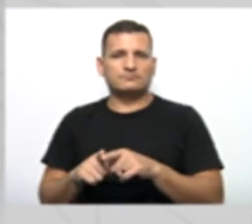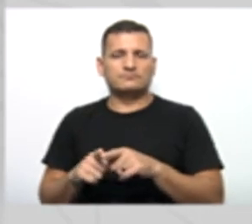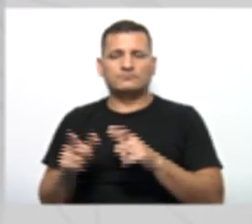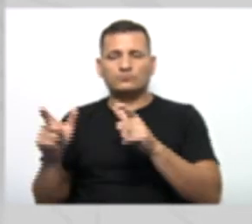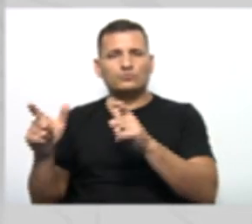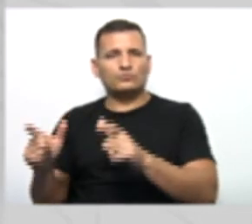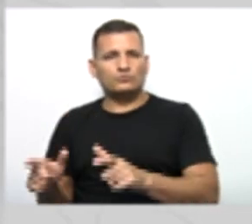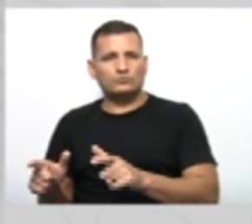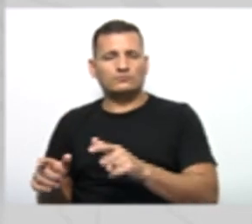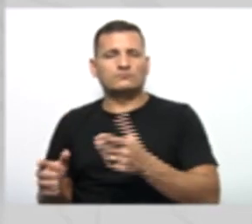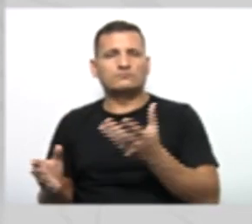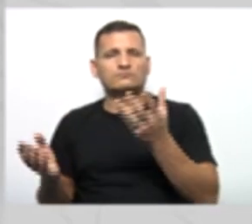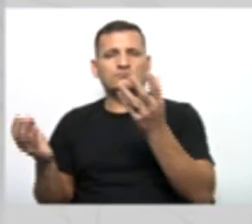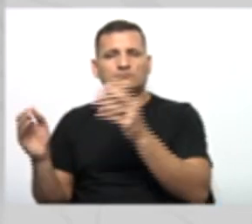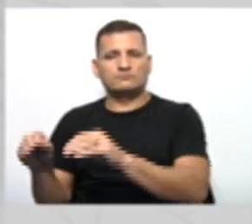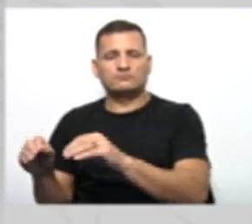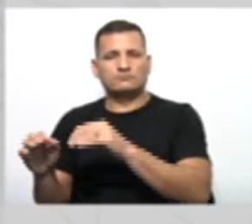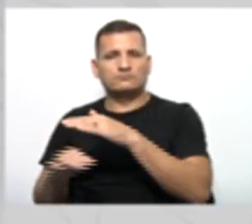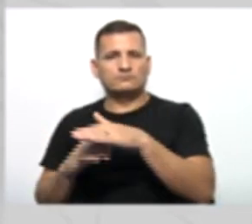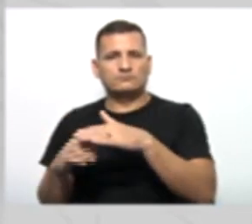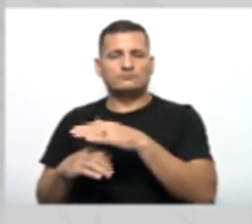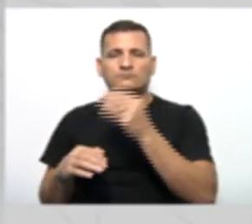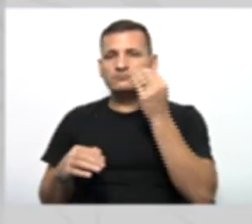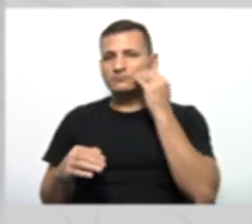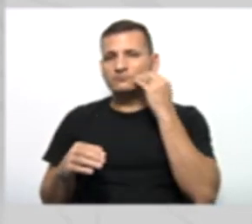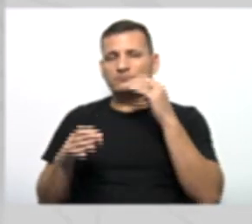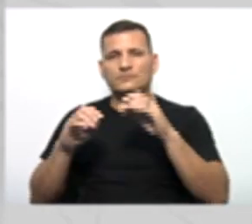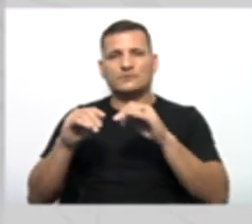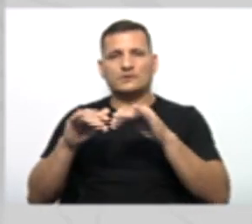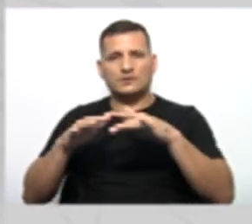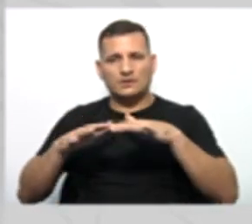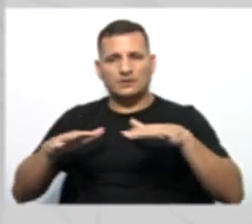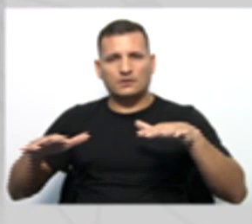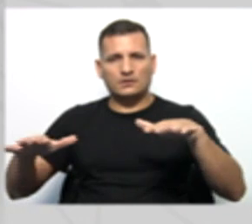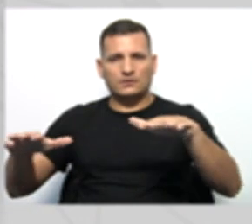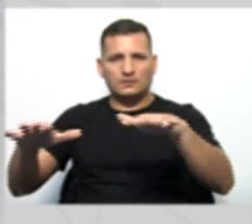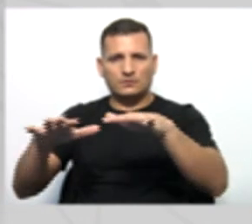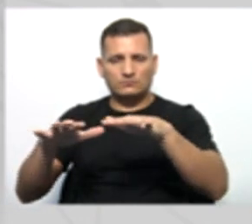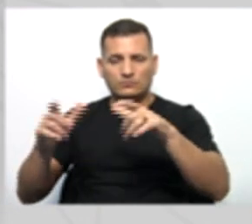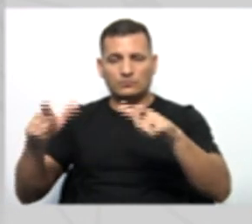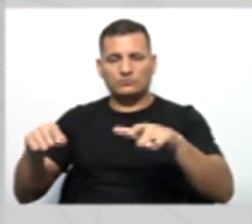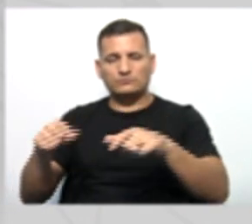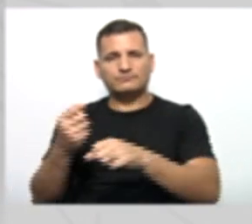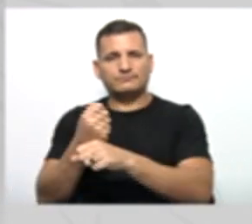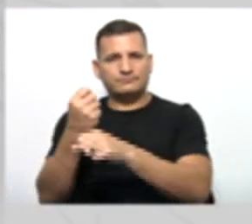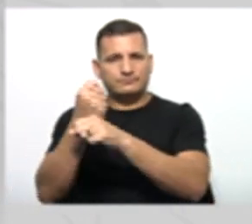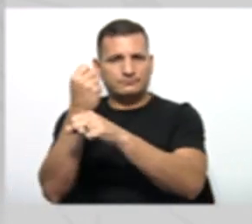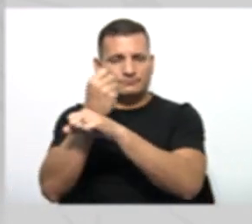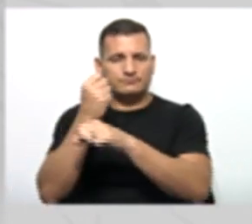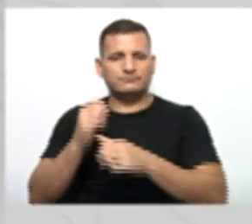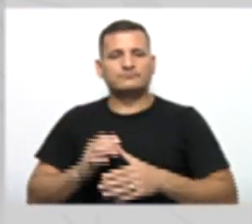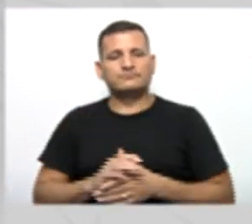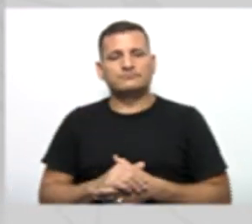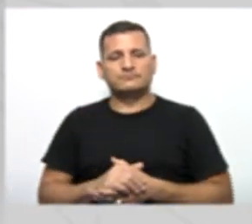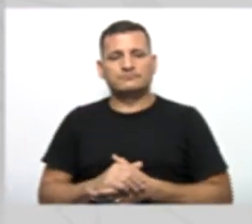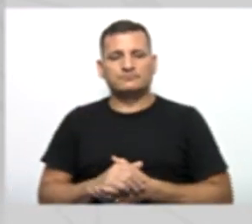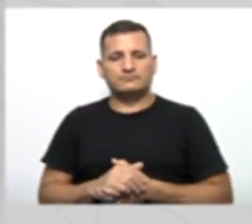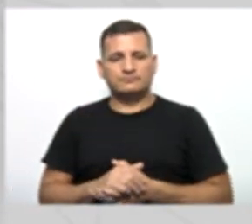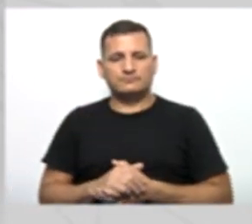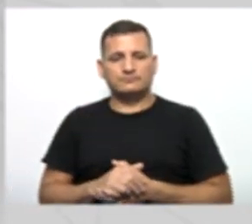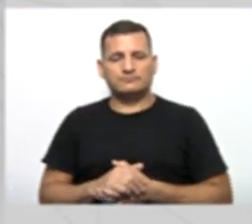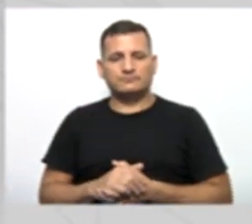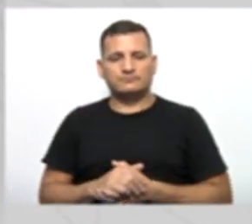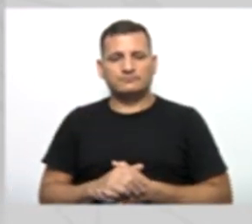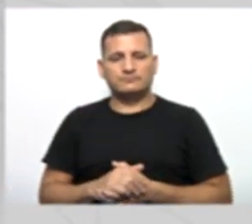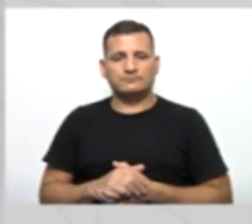instalada, verificar terreno onde aquela empresa vai ser construída e assim sequencialmente. Temos